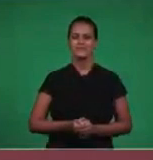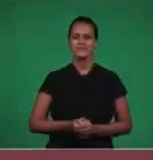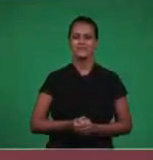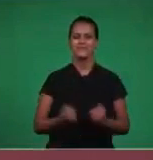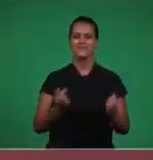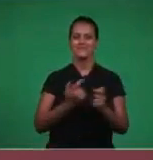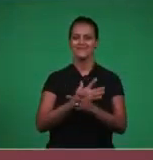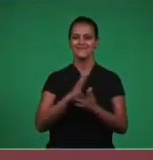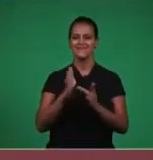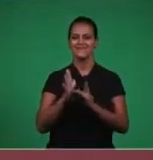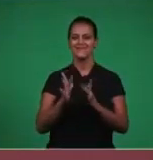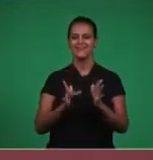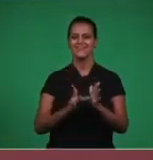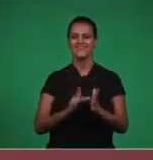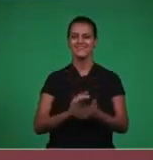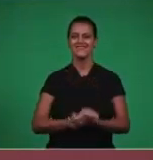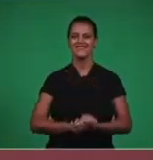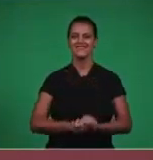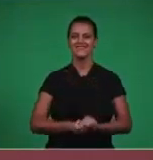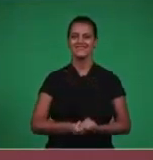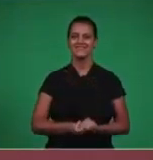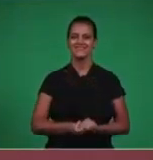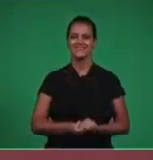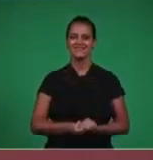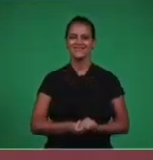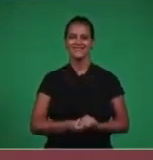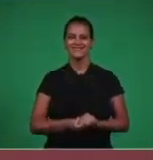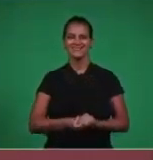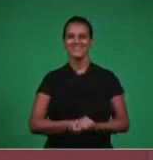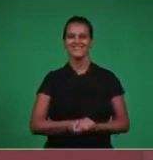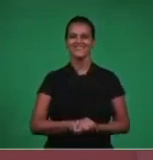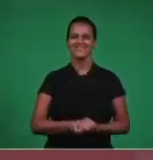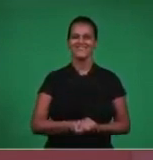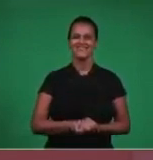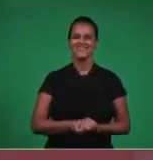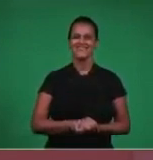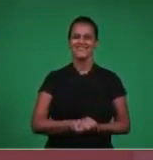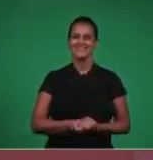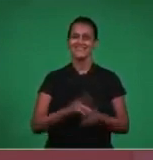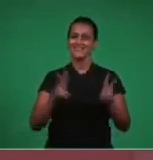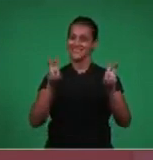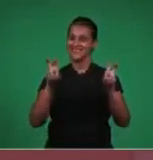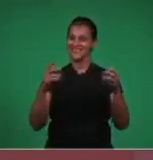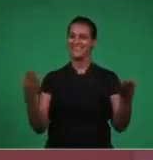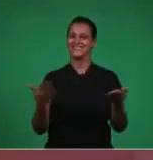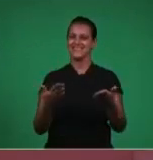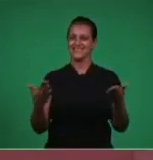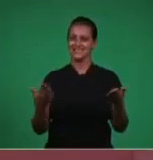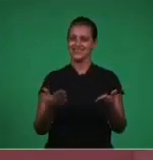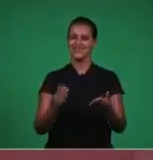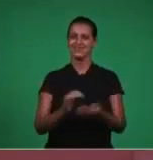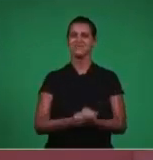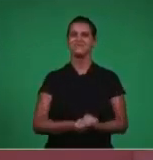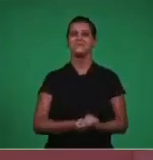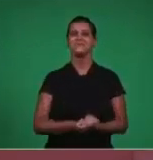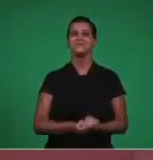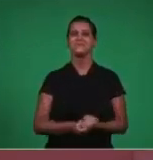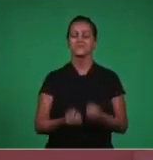Jesus. Nós vamos abordar um tema nesse momento que é criacionismo